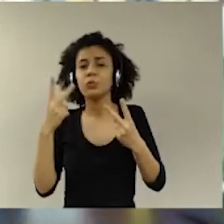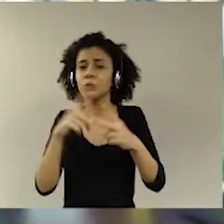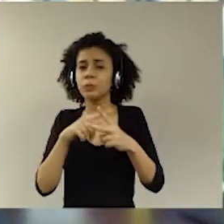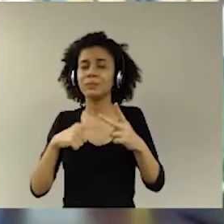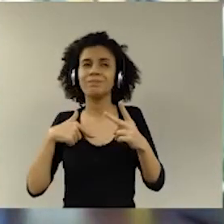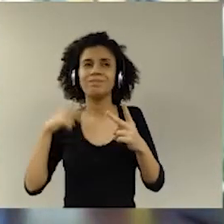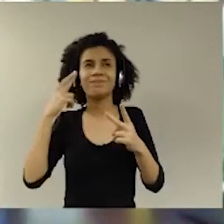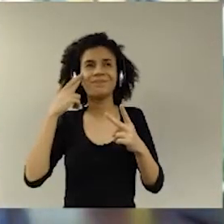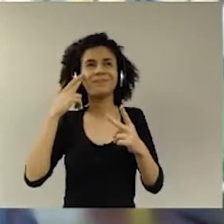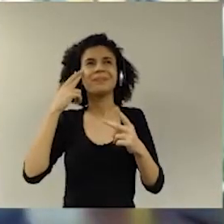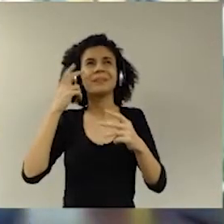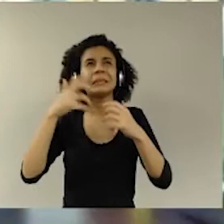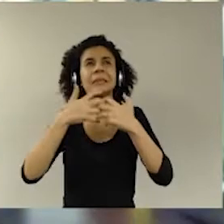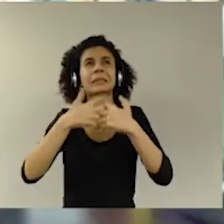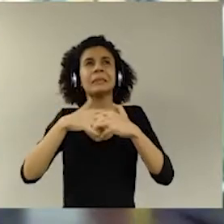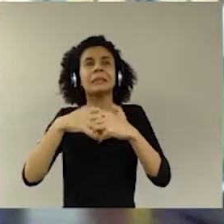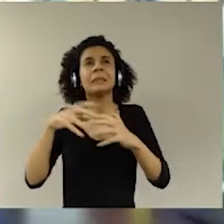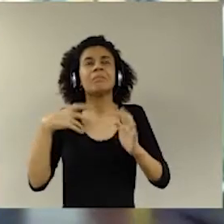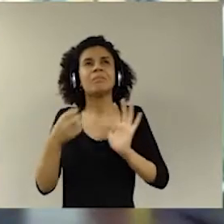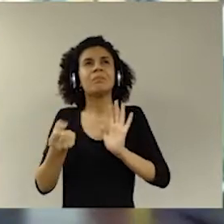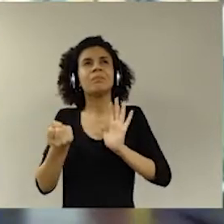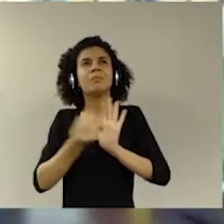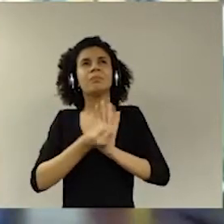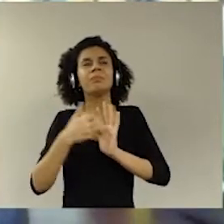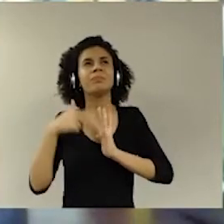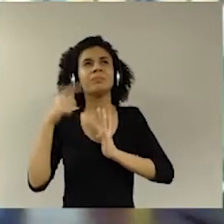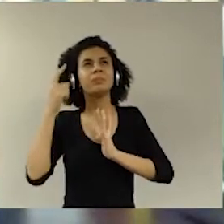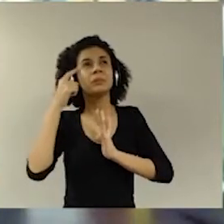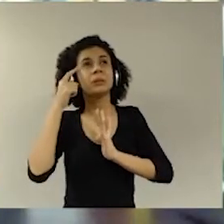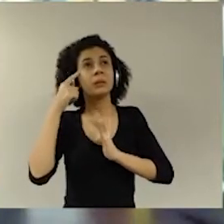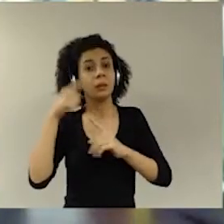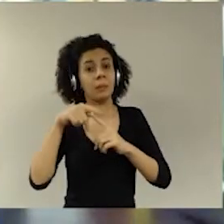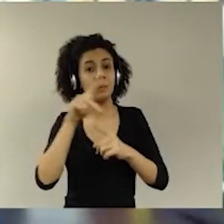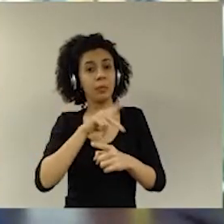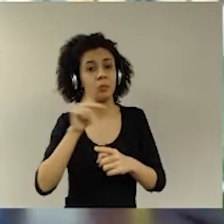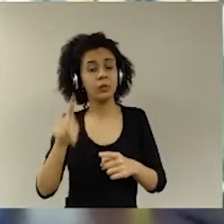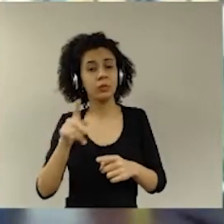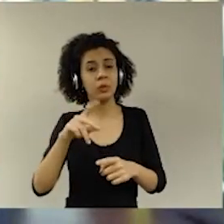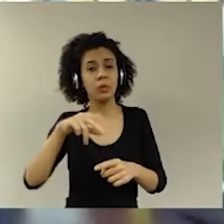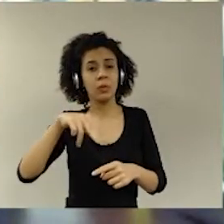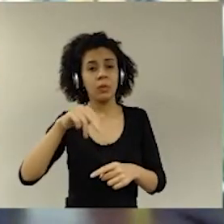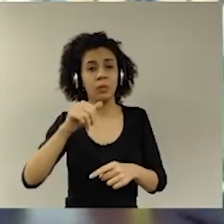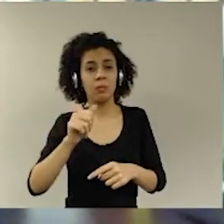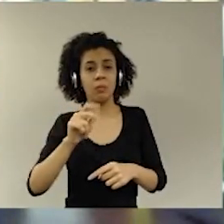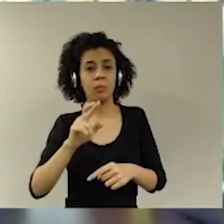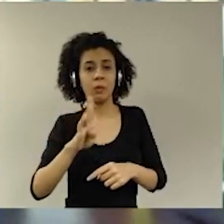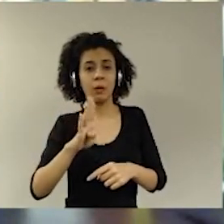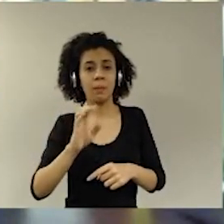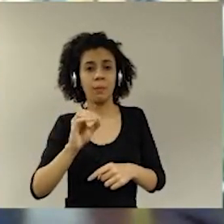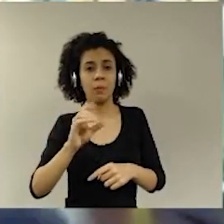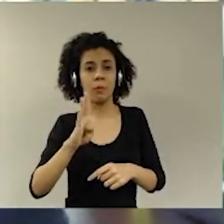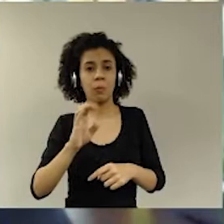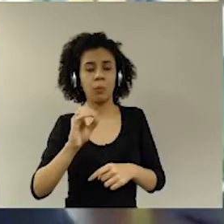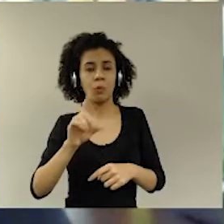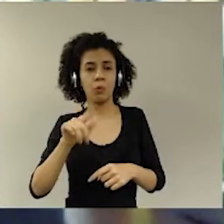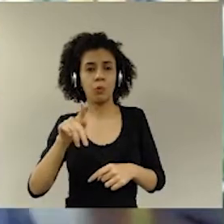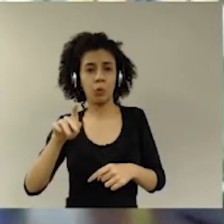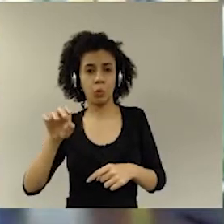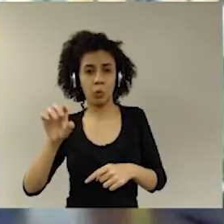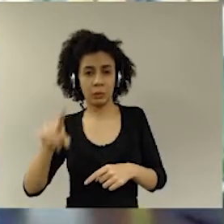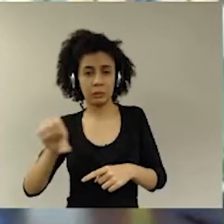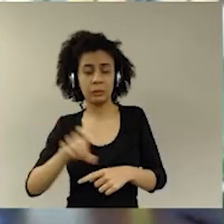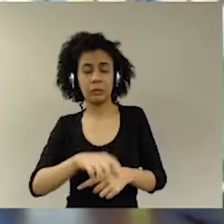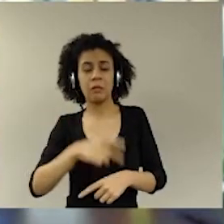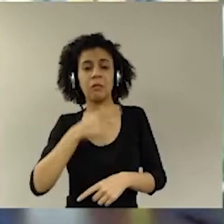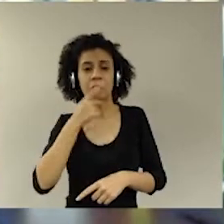que me marcaram. A primeira feita pelo professor Nabor Bulhões. O professor Nabor Bulhões, na palestra de encerramento,